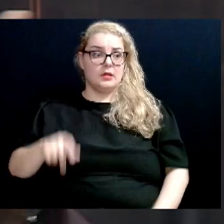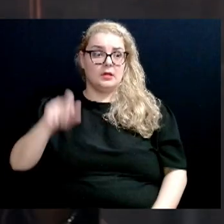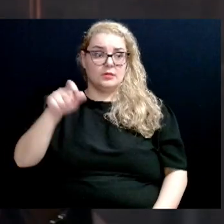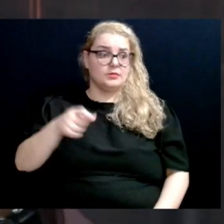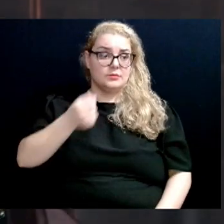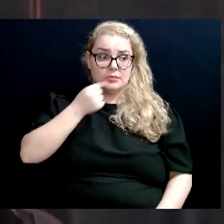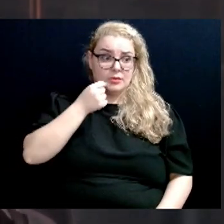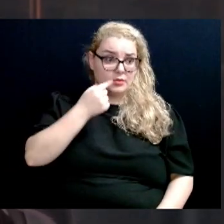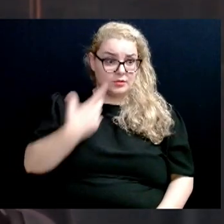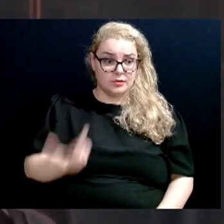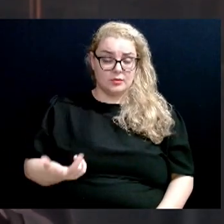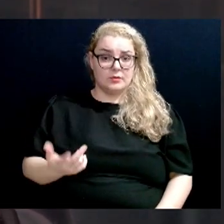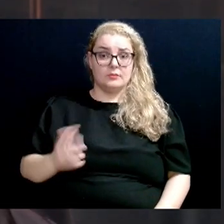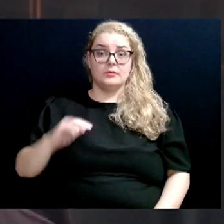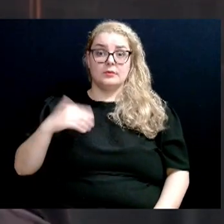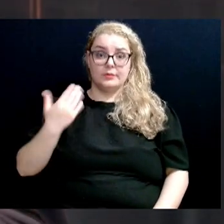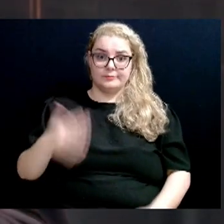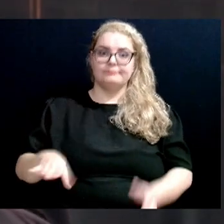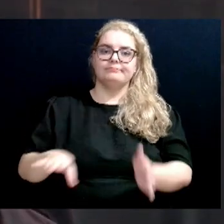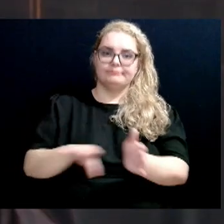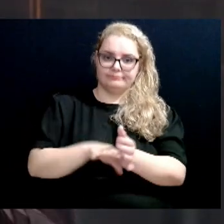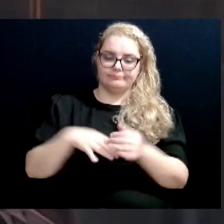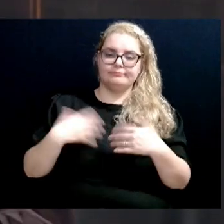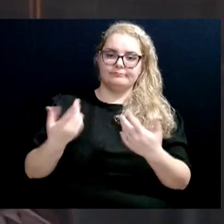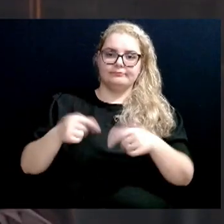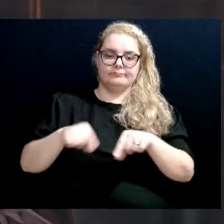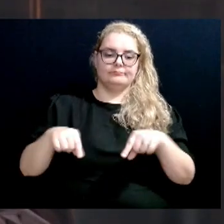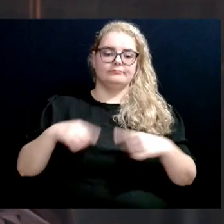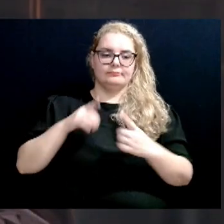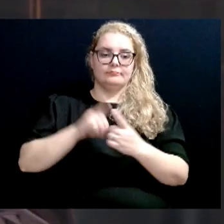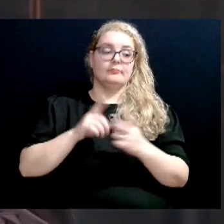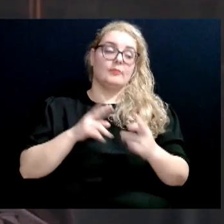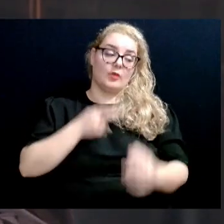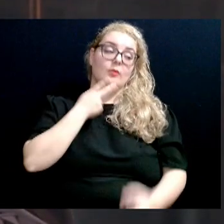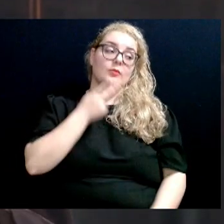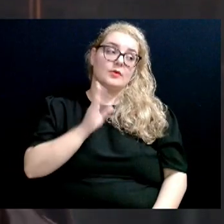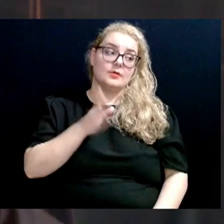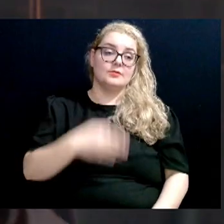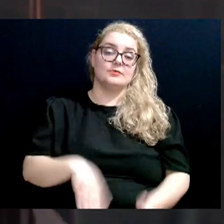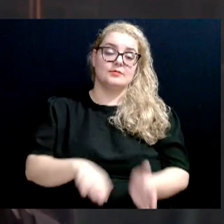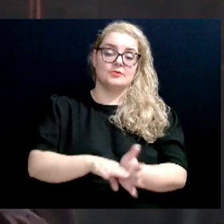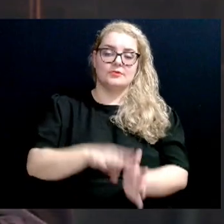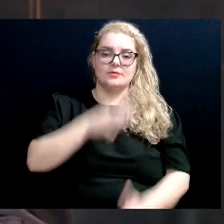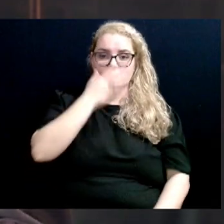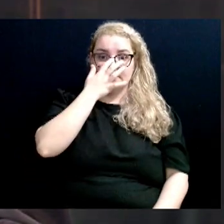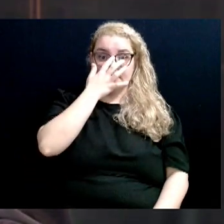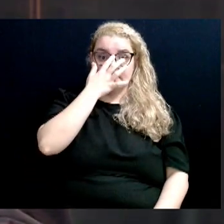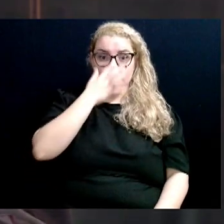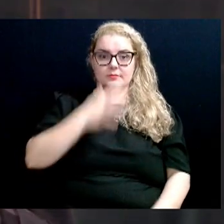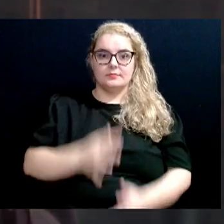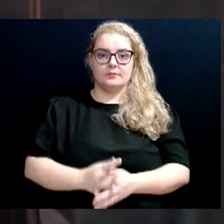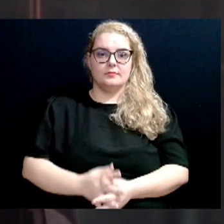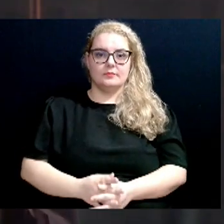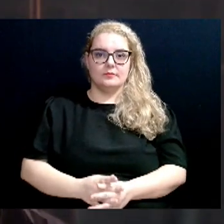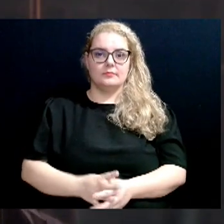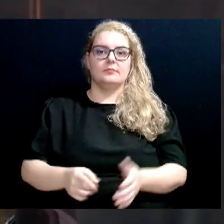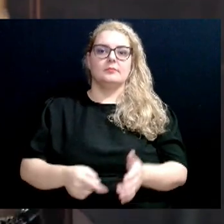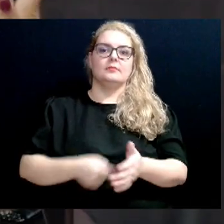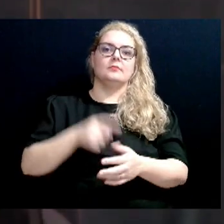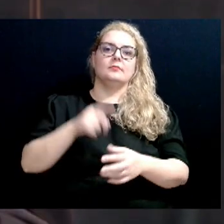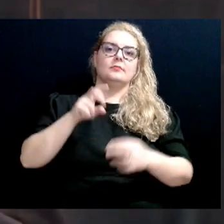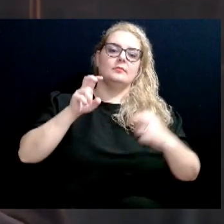quando chega esses casos no consultório, como eu te falei que já chegou, eu primeiro sento,